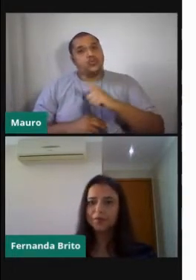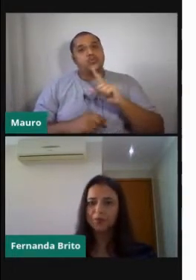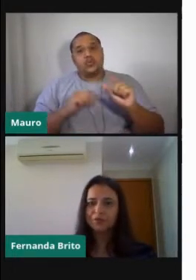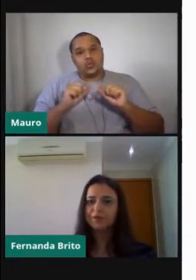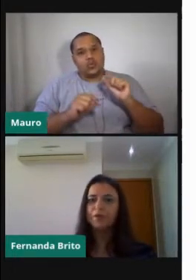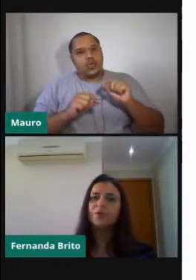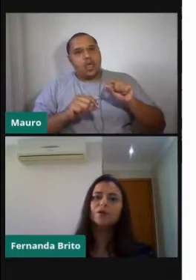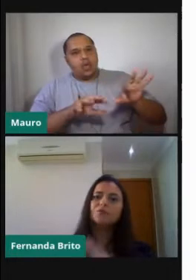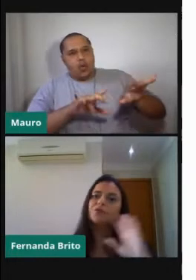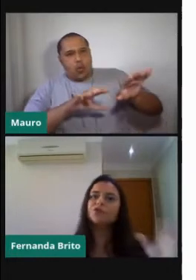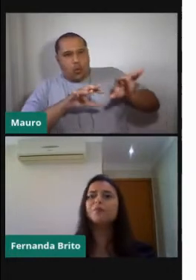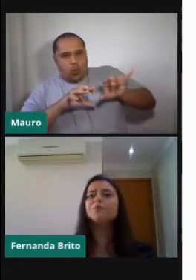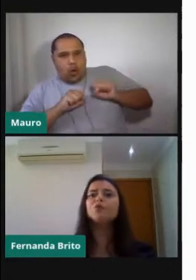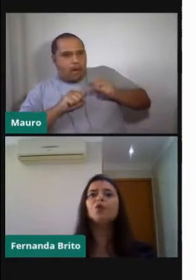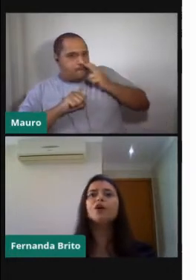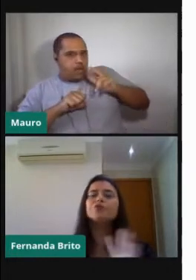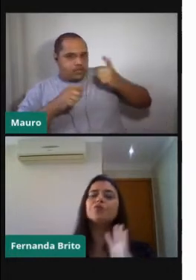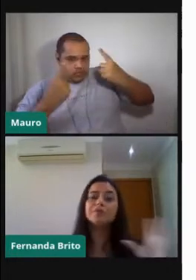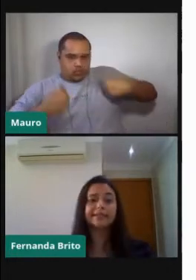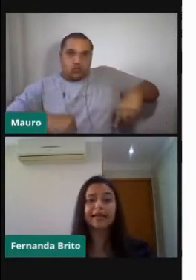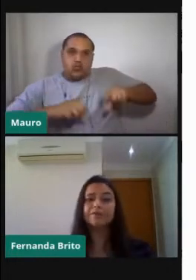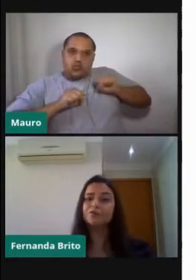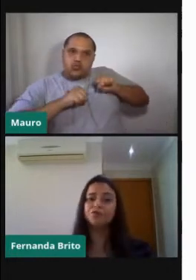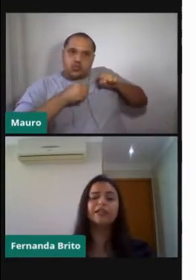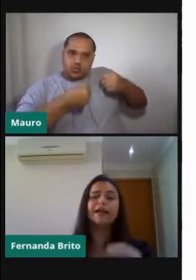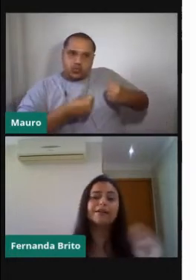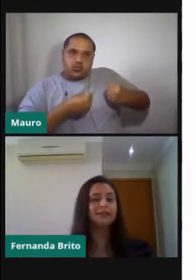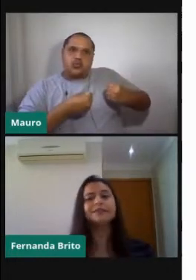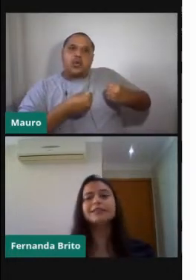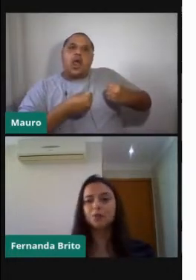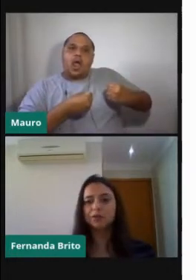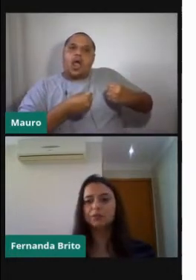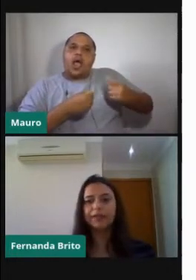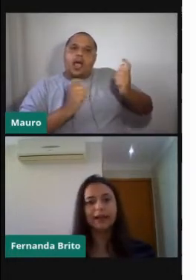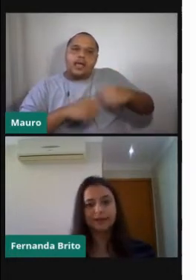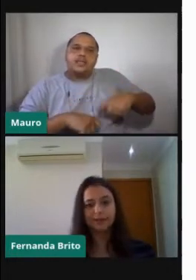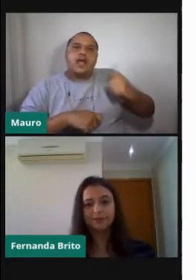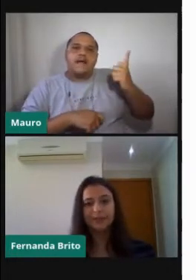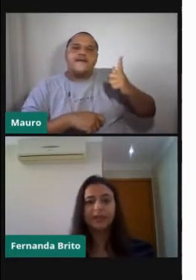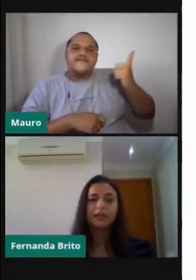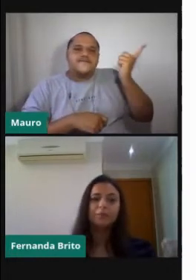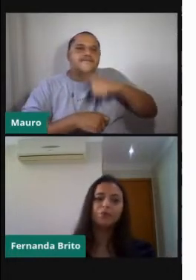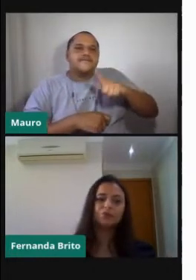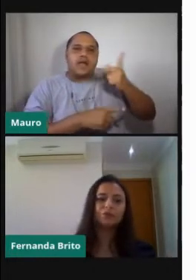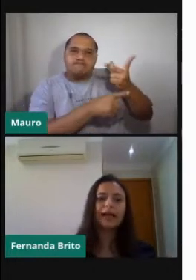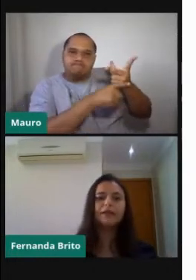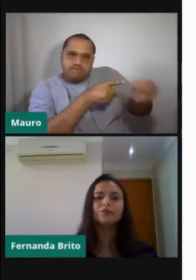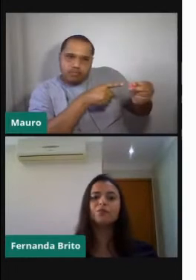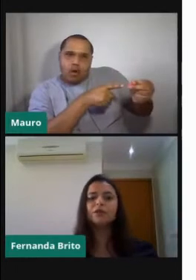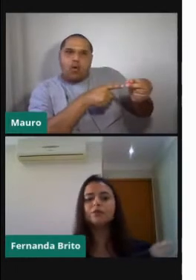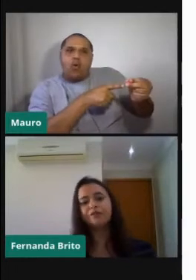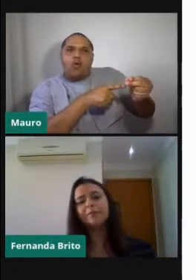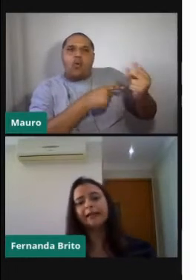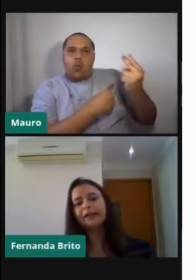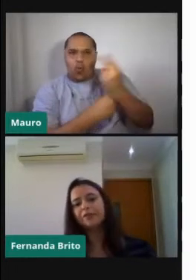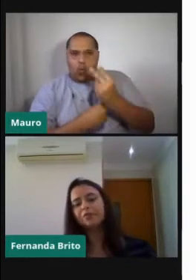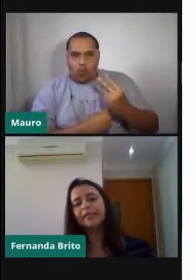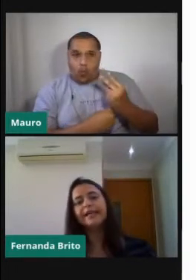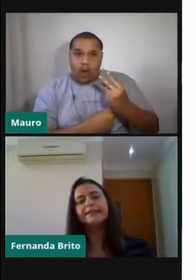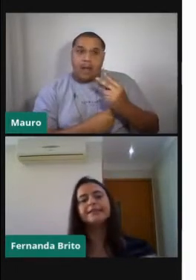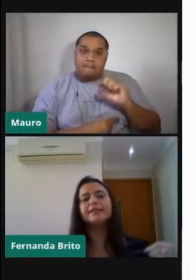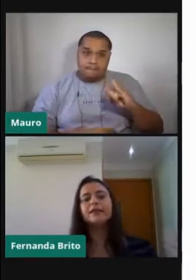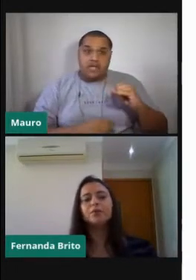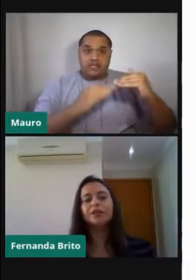processo infeccioso. Então, é quando o meu sistema imunológico consegue funcionar e dar conta do recado. Por outro lado, quando a forma